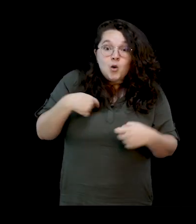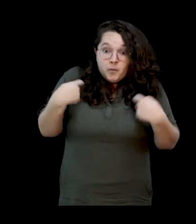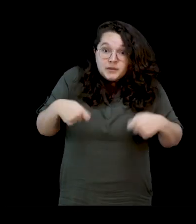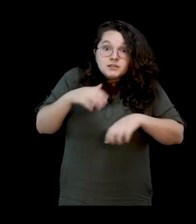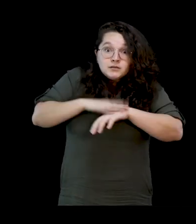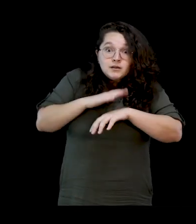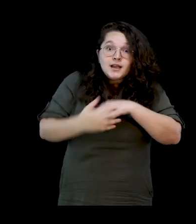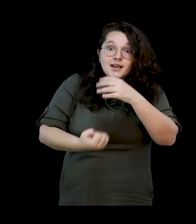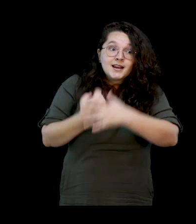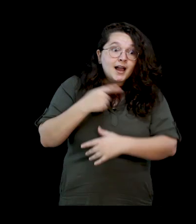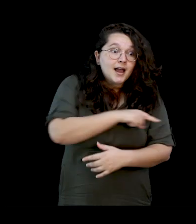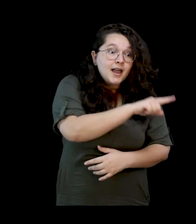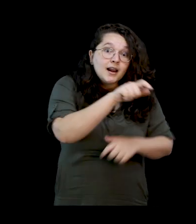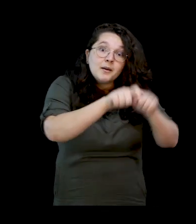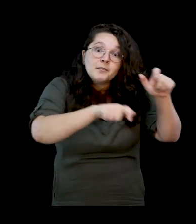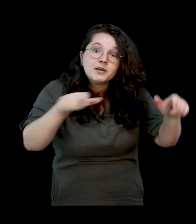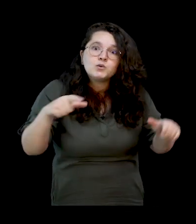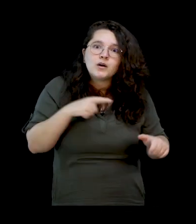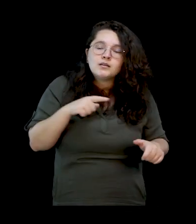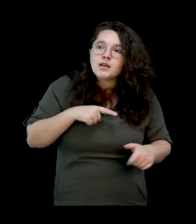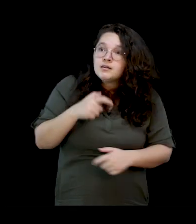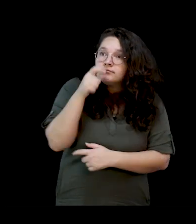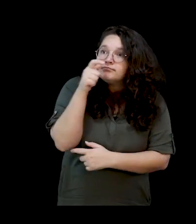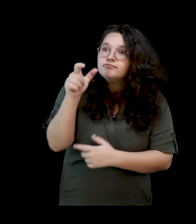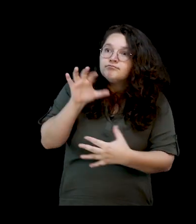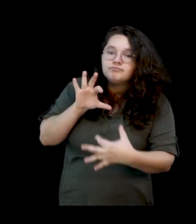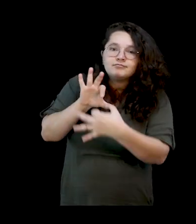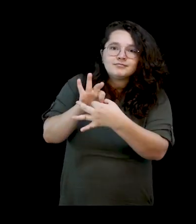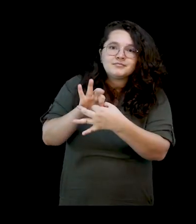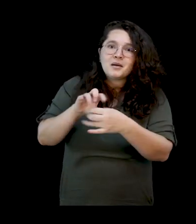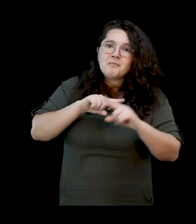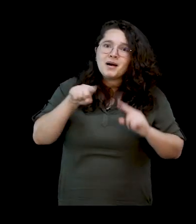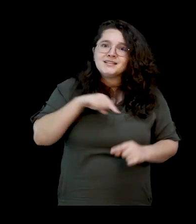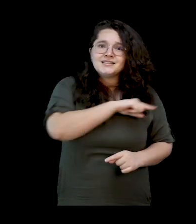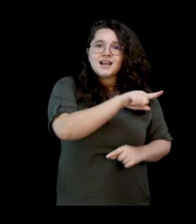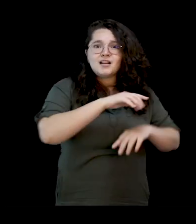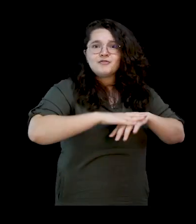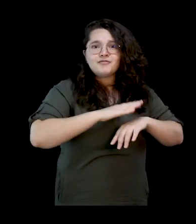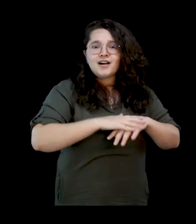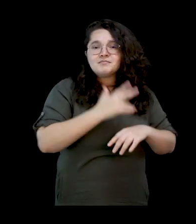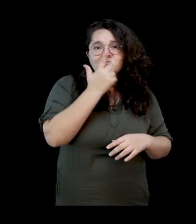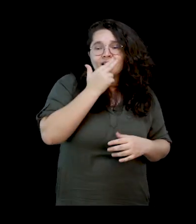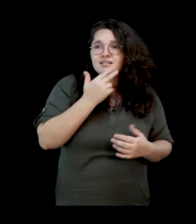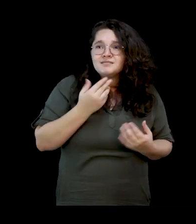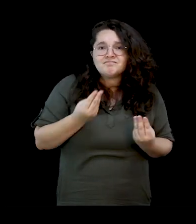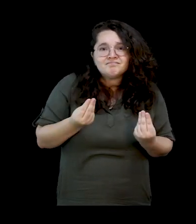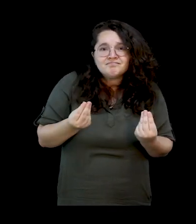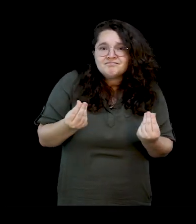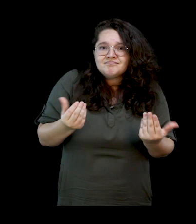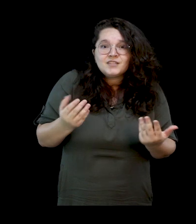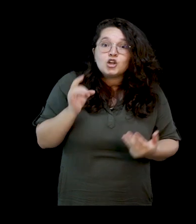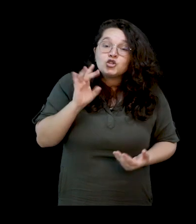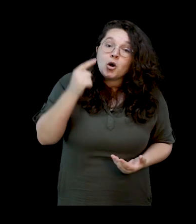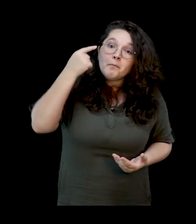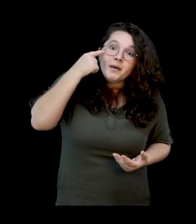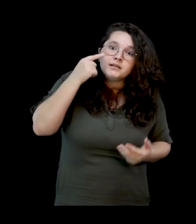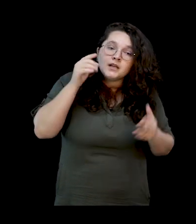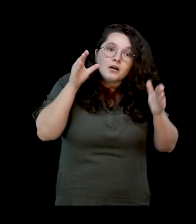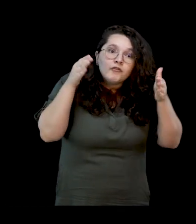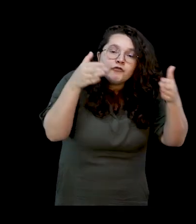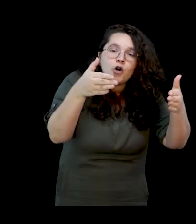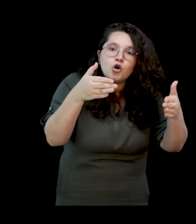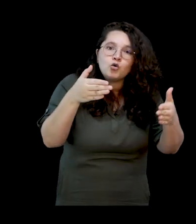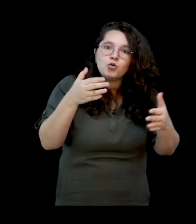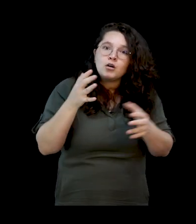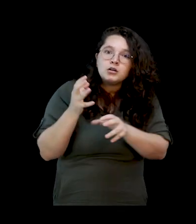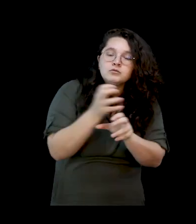envolvam com o processo cultural. Isso ninguém mais leva em conta. tudo está se transformando numa questão de número.